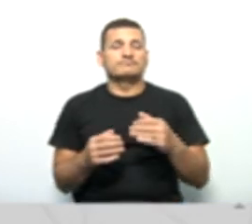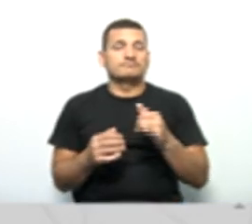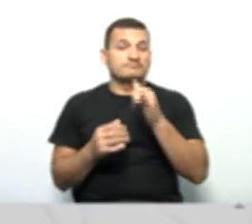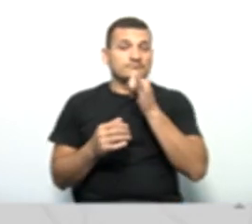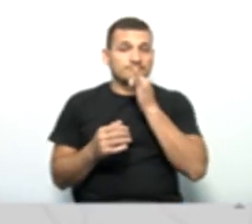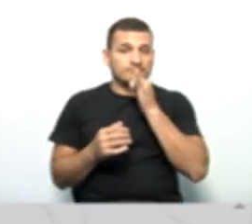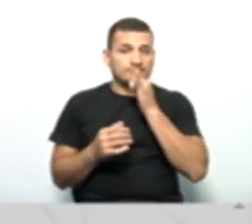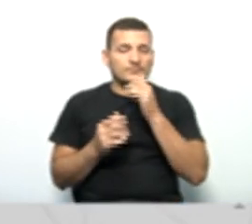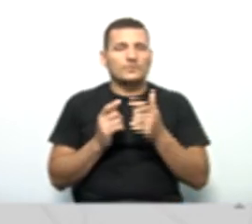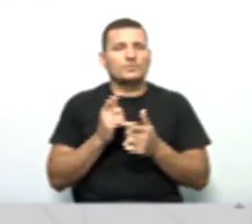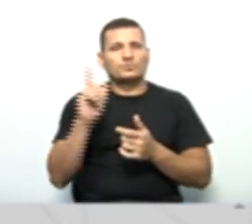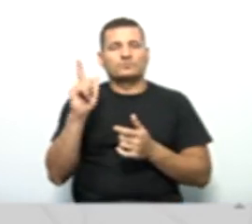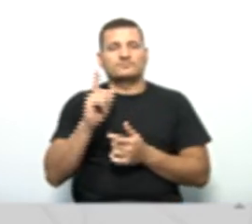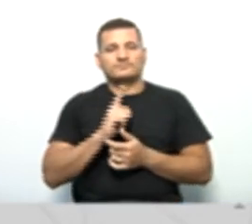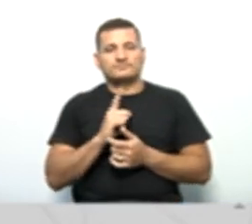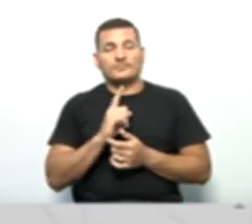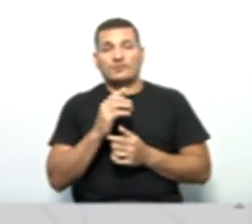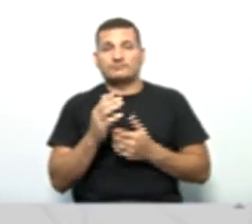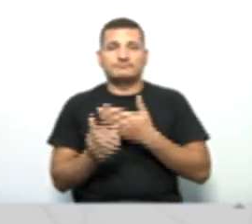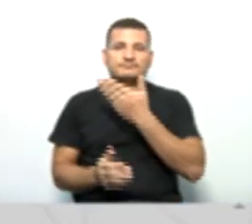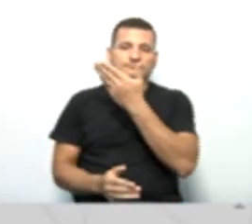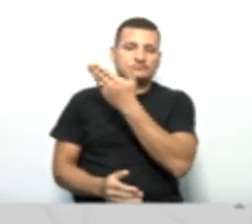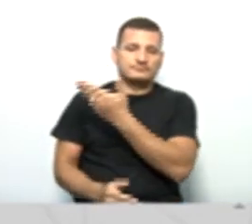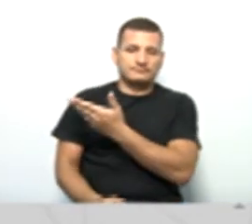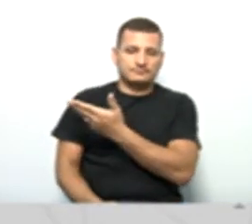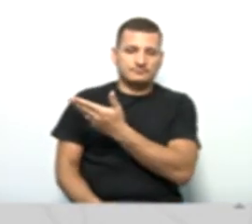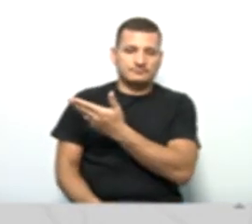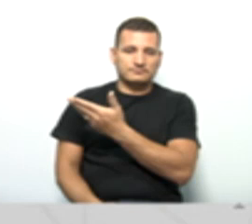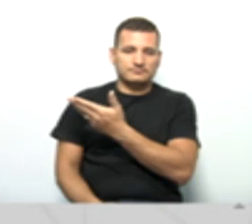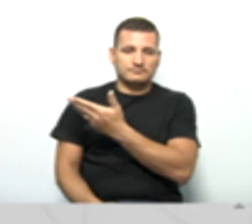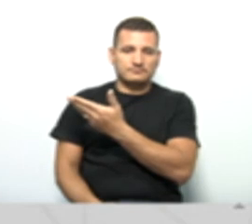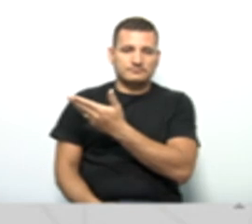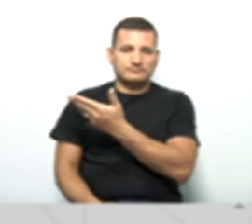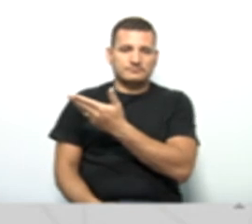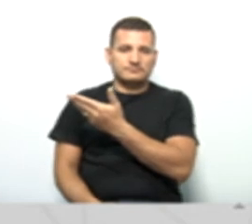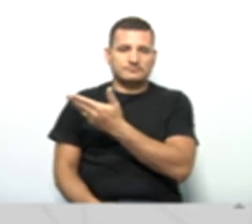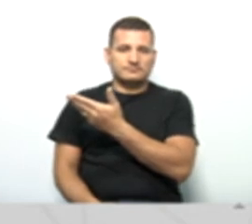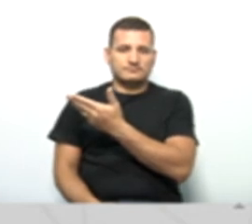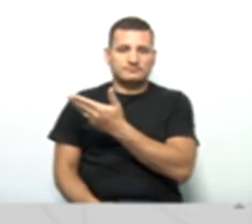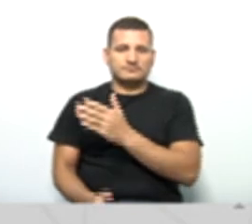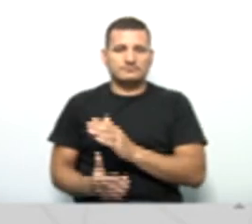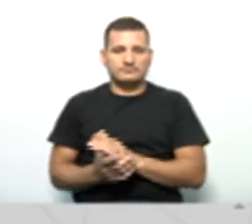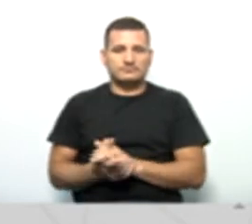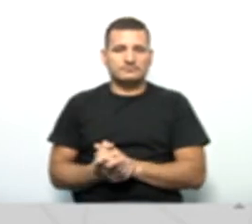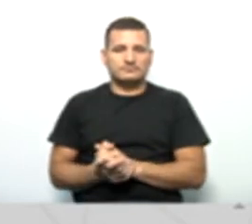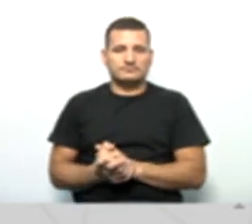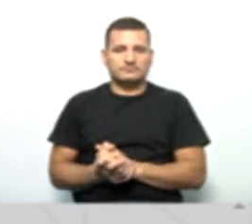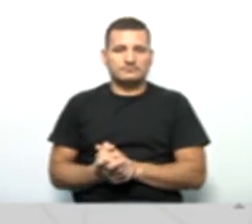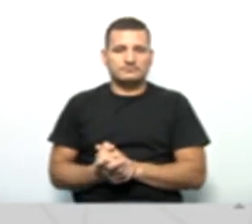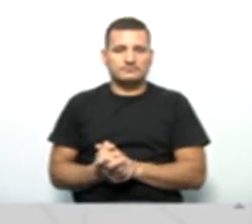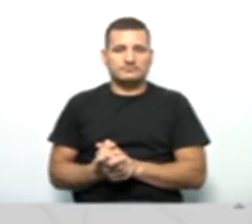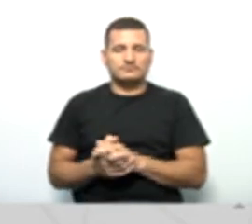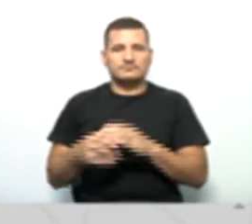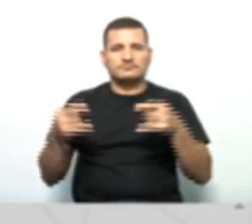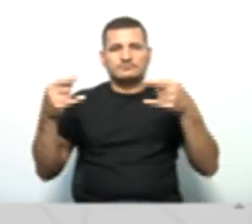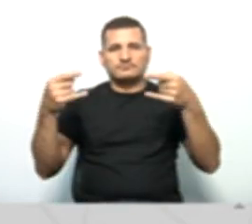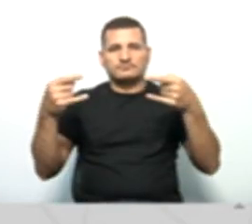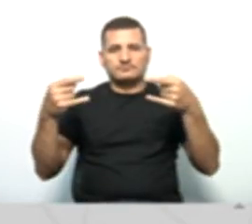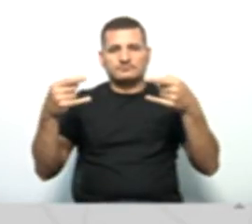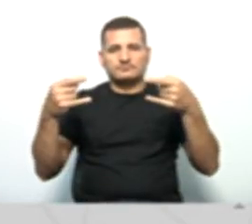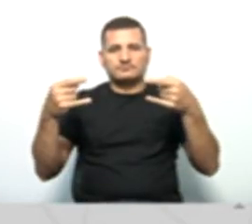exemplos aqui também. Por exemplo, esse daqui, ó. Tá vendo aqui um exemplo? Onde tá? Um exemplo de